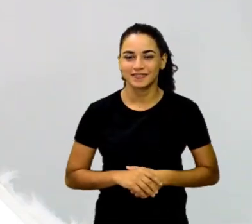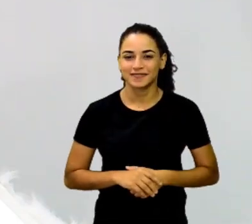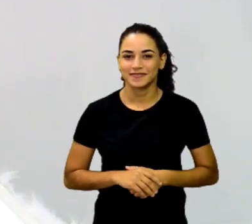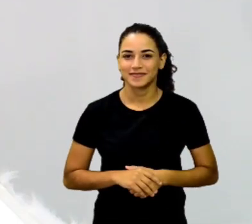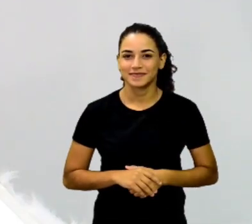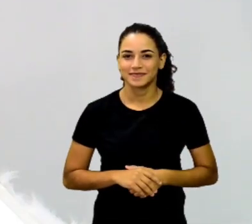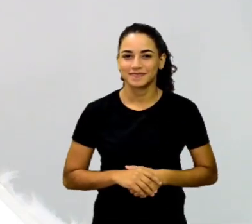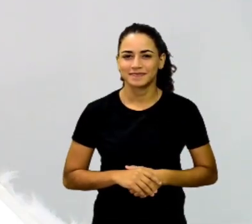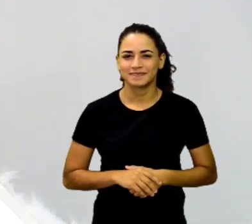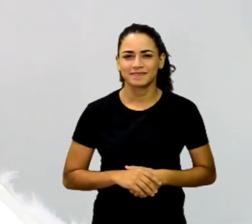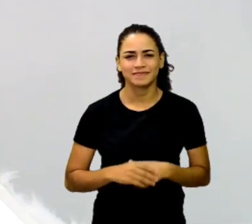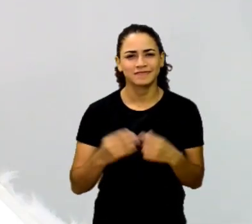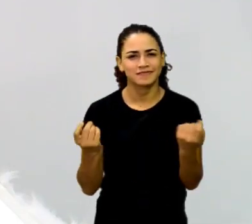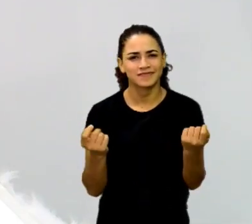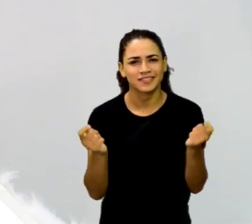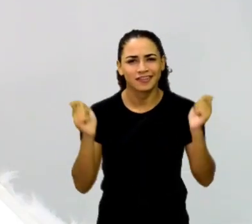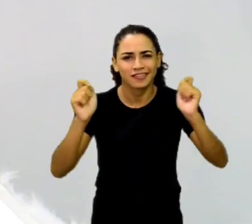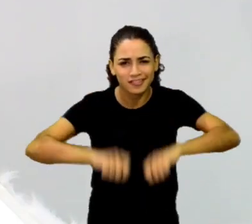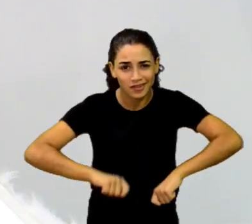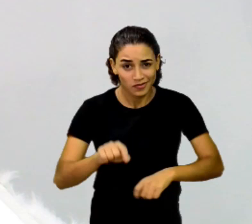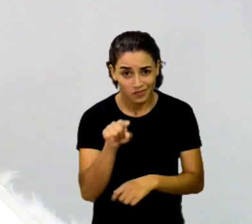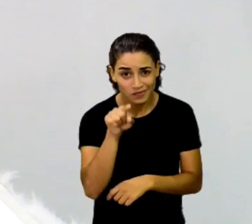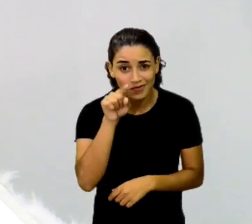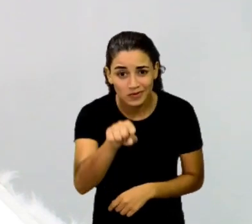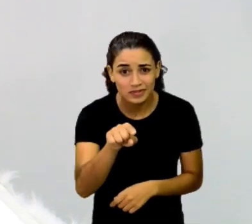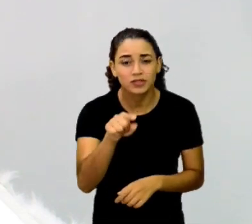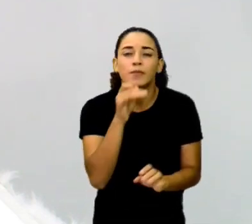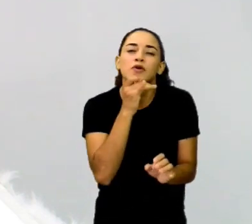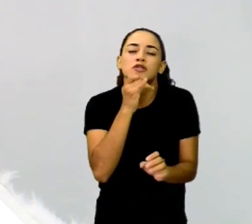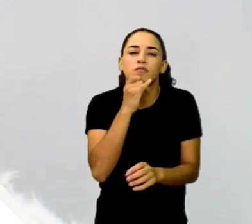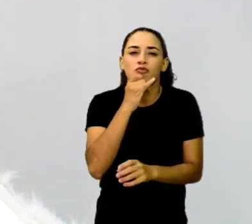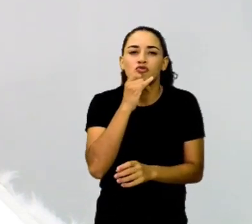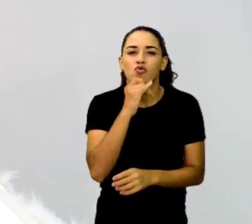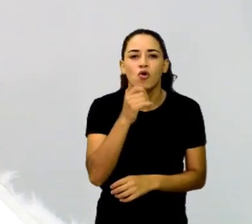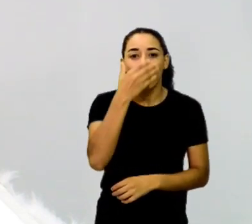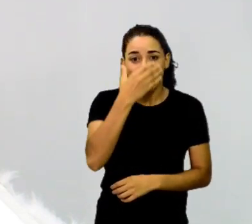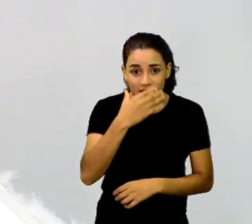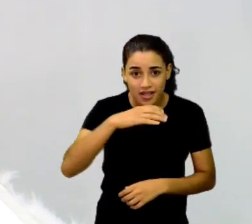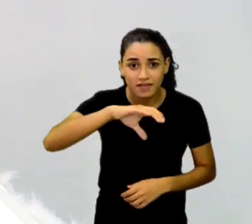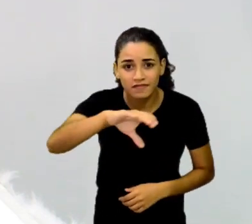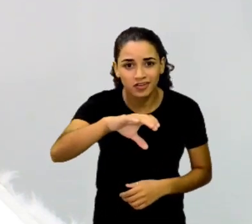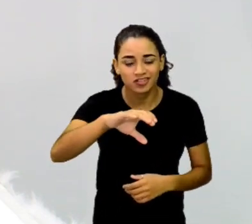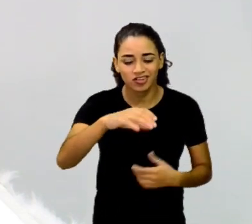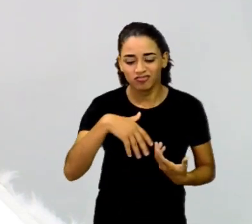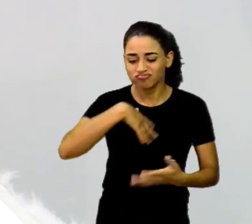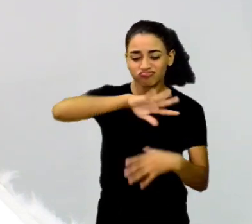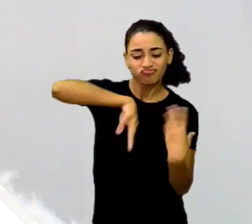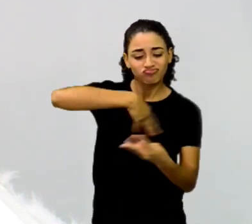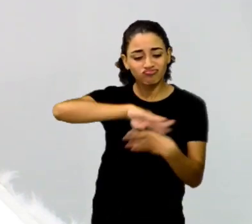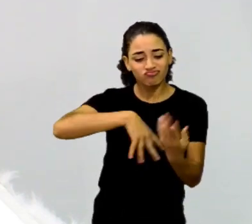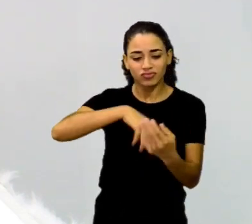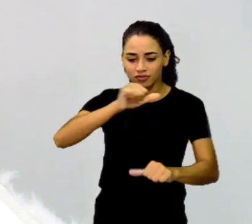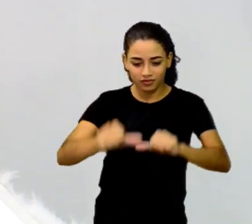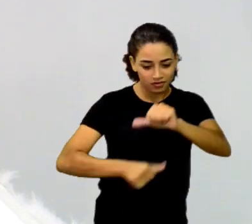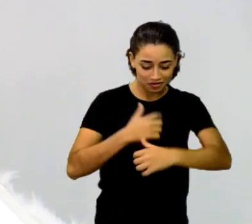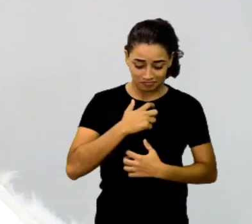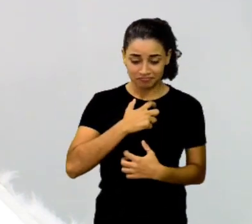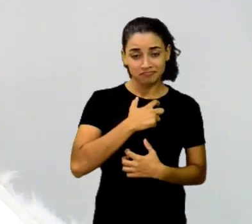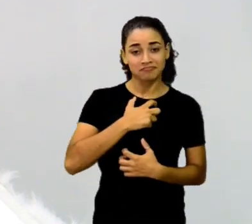O que pode fazer você para o elefante tão deselegante ficar